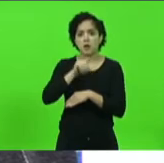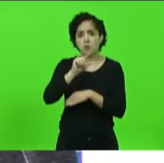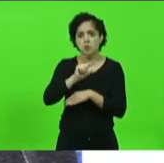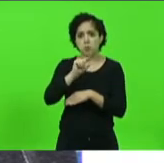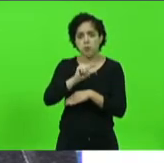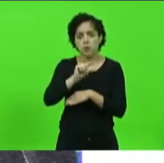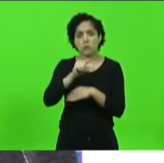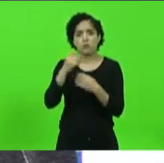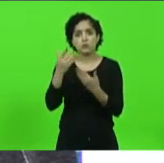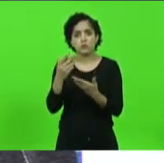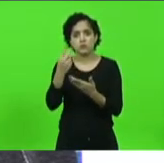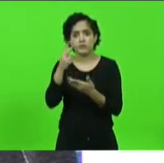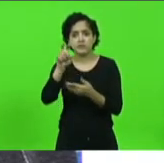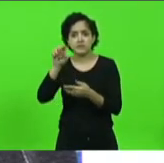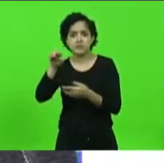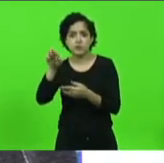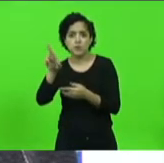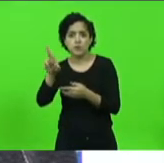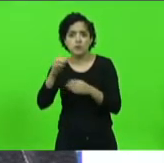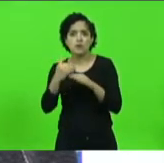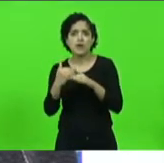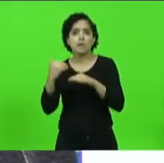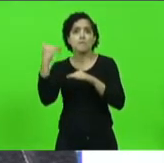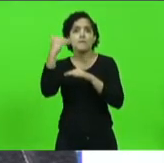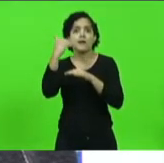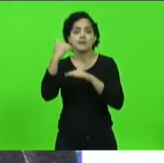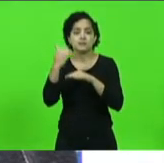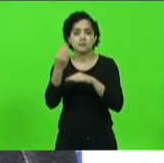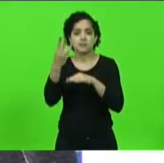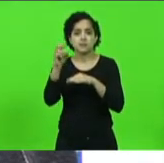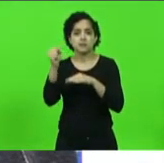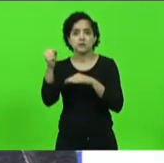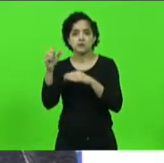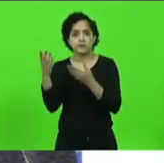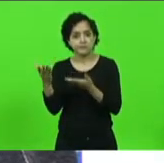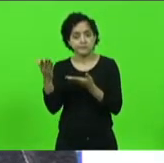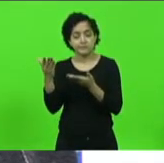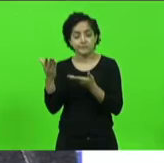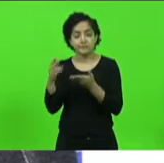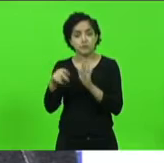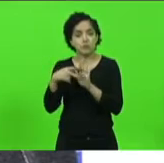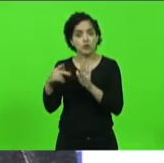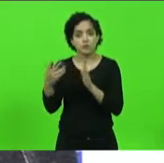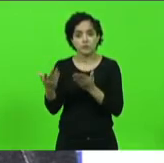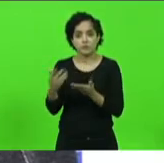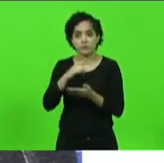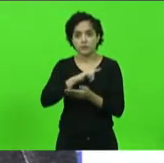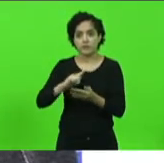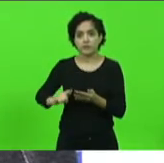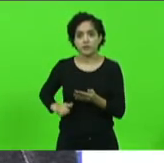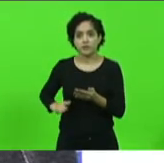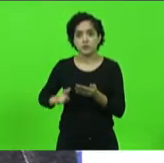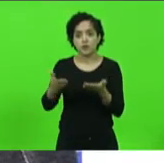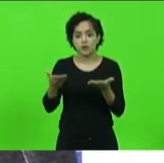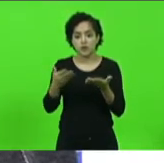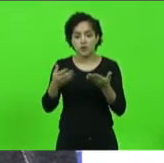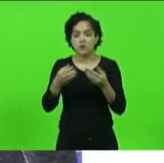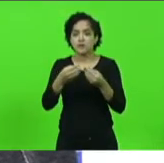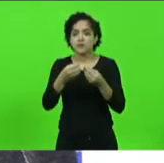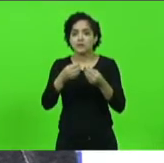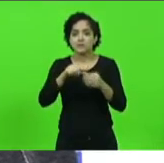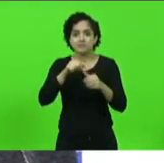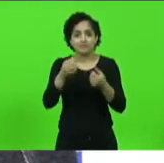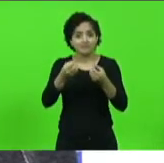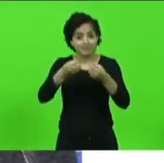ganho R$25 mil, quero ganhar 38. O próprio governador, numa crise que a gente está vivendo hoje